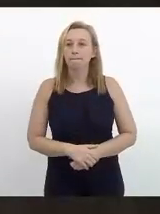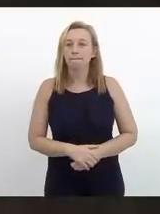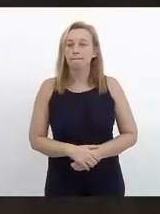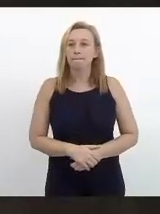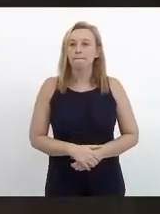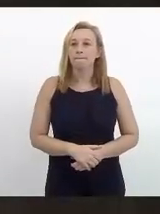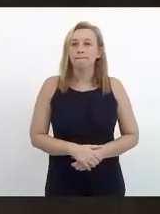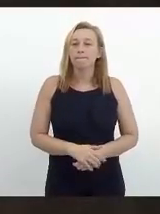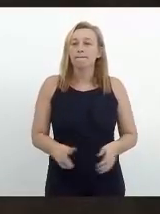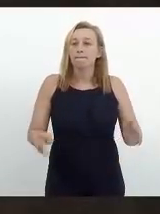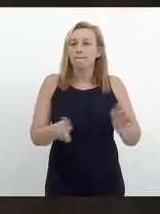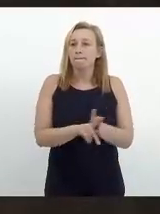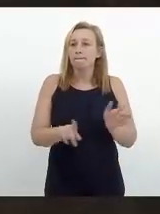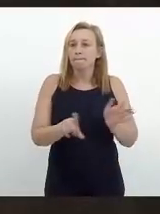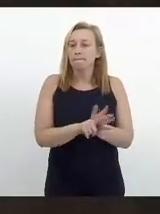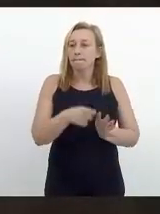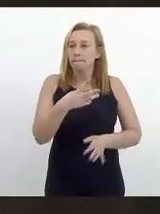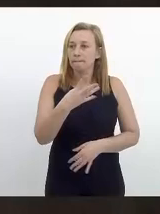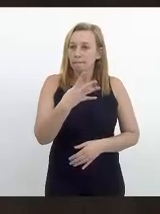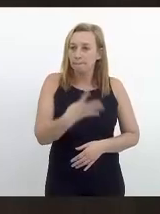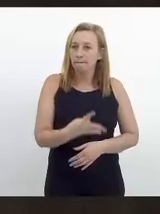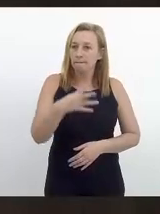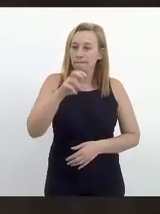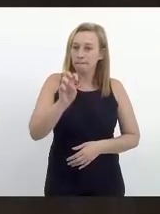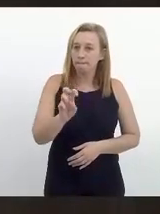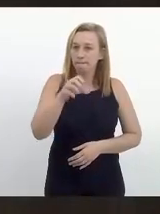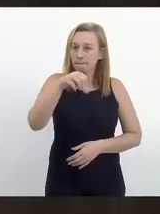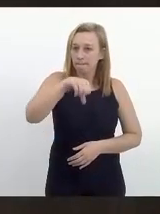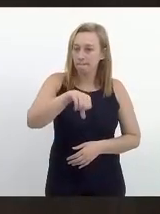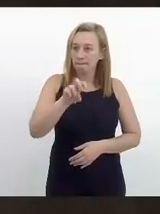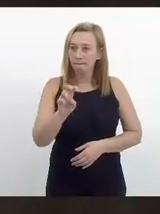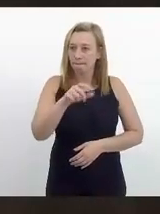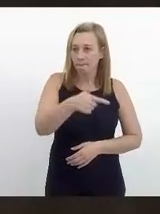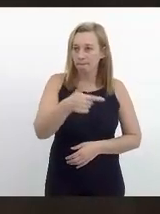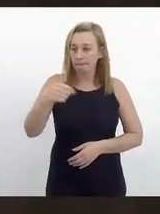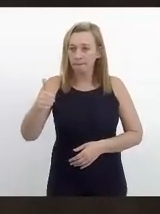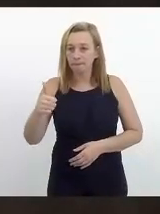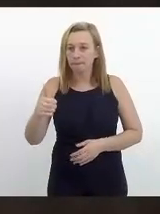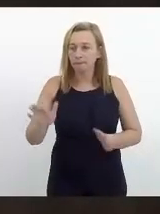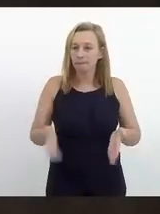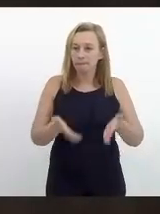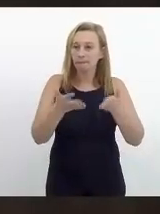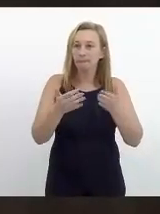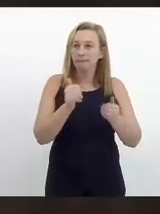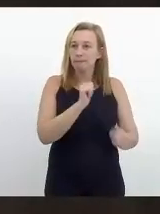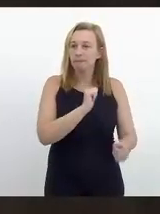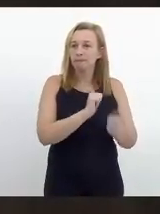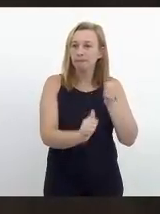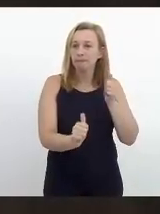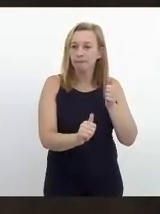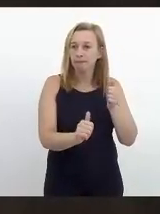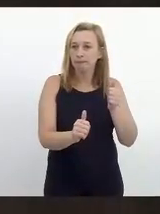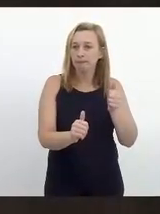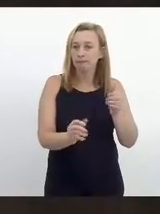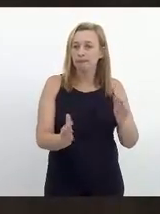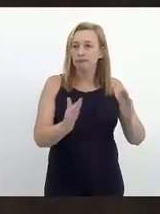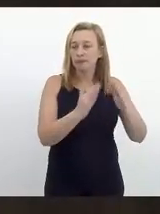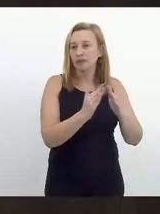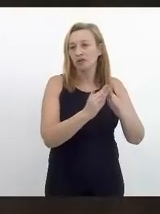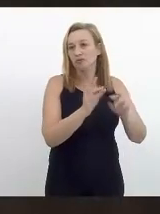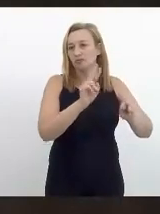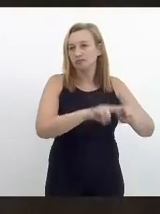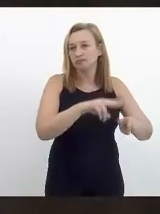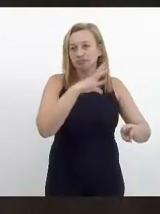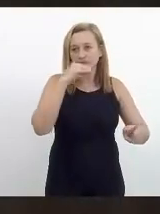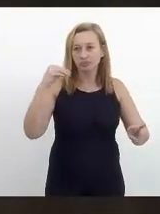de, através do projeto de lei 4595 de 2021, criar o programa de incentivo à prática desportiva no sistema socioeducativo e da outras